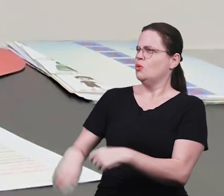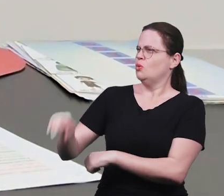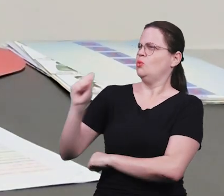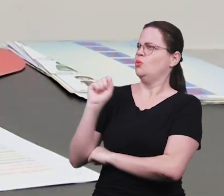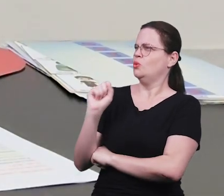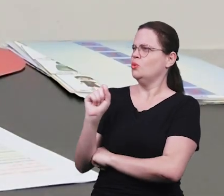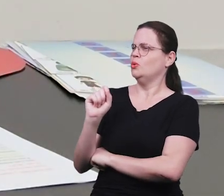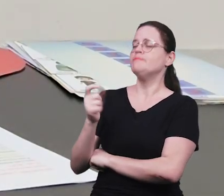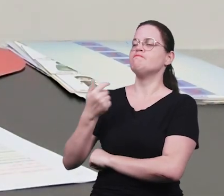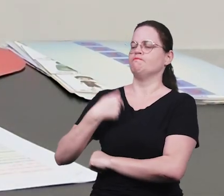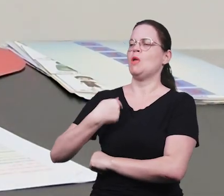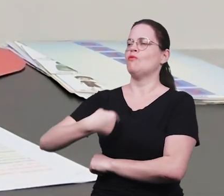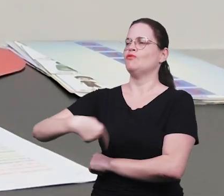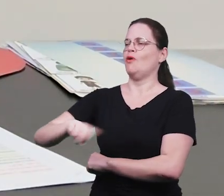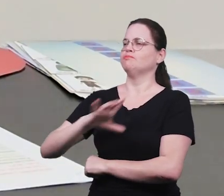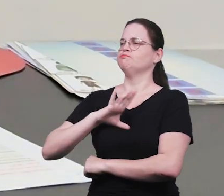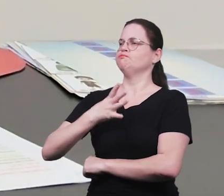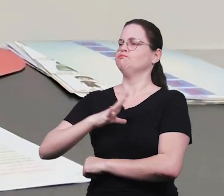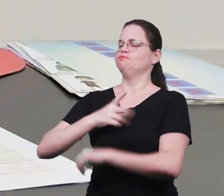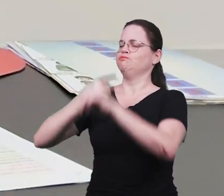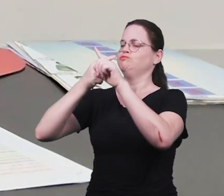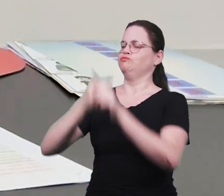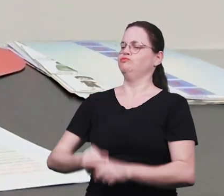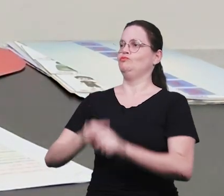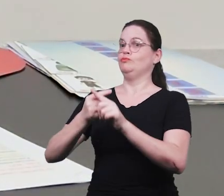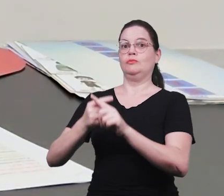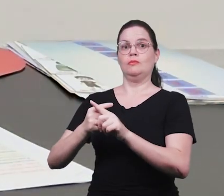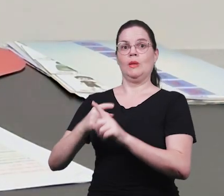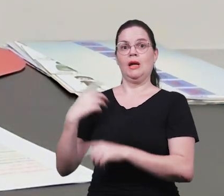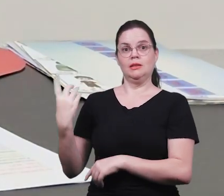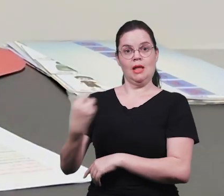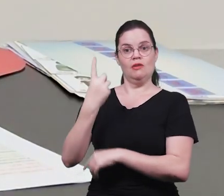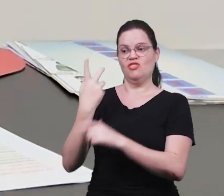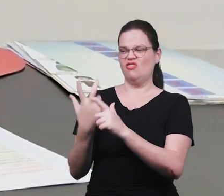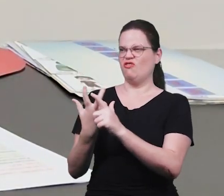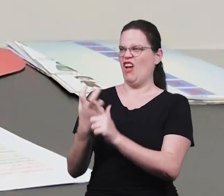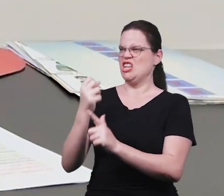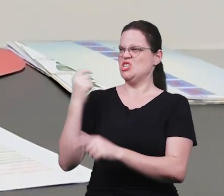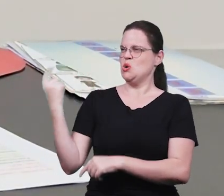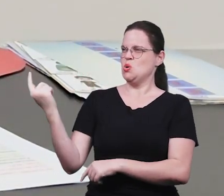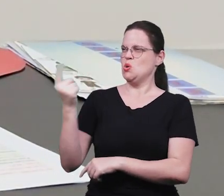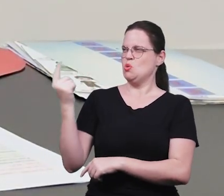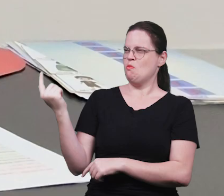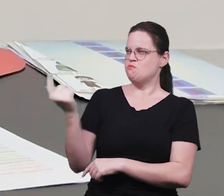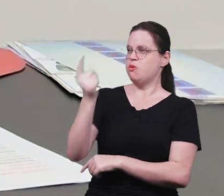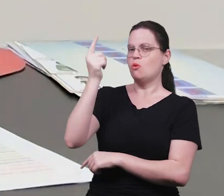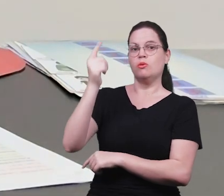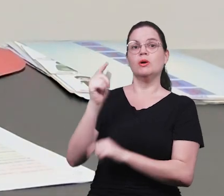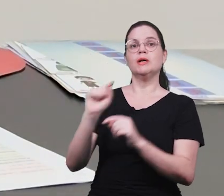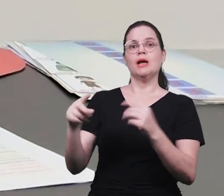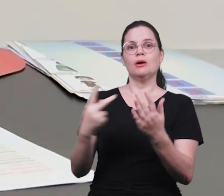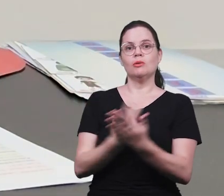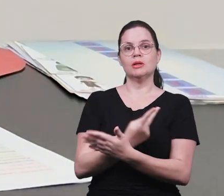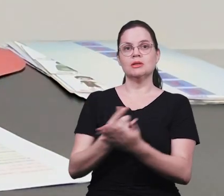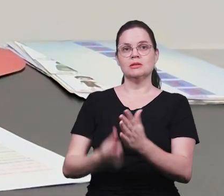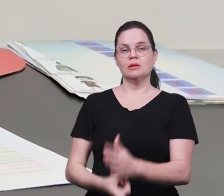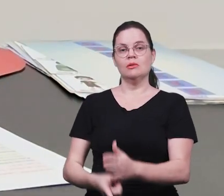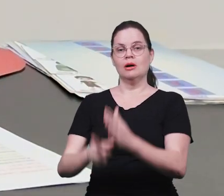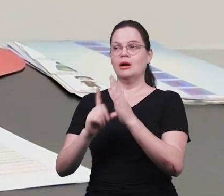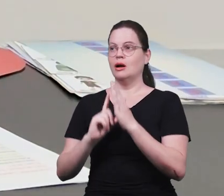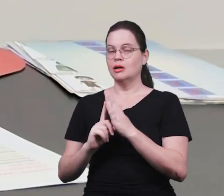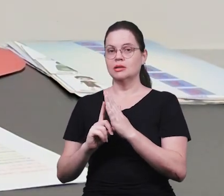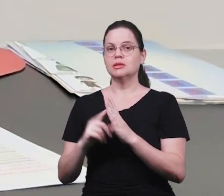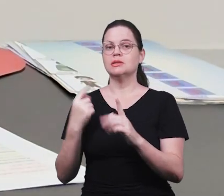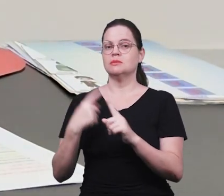lutar contra Golias. E Davi venceu Golias. Ele foi lá, através